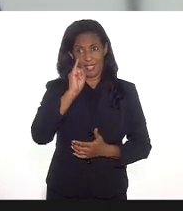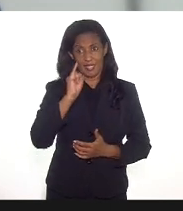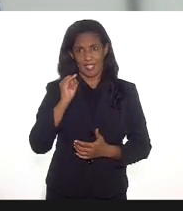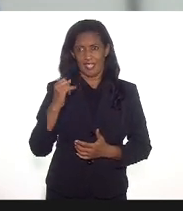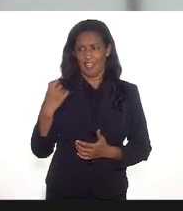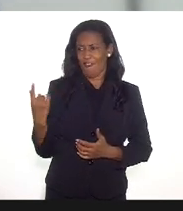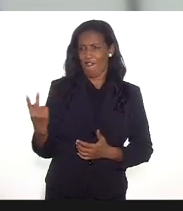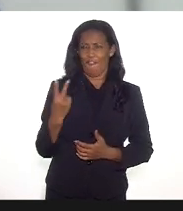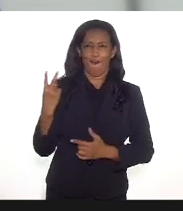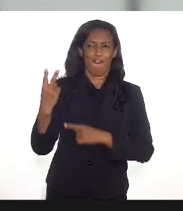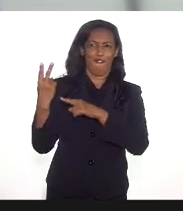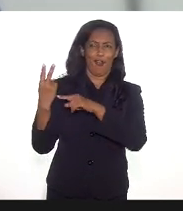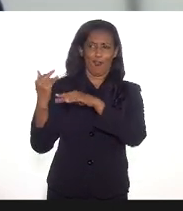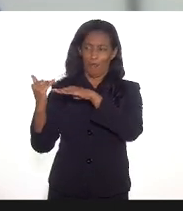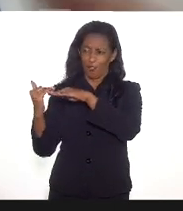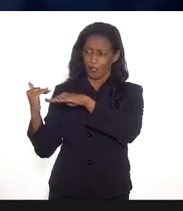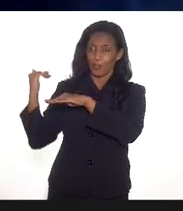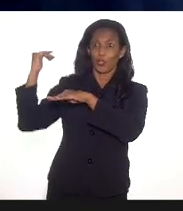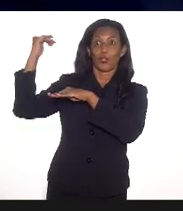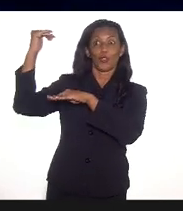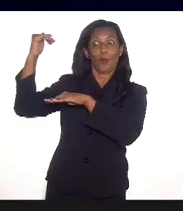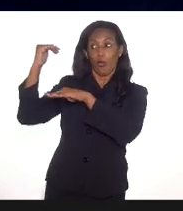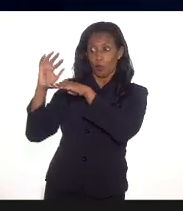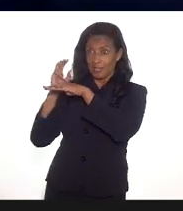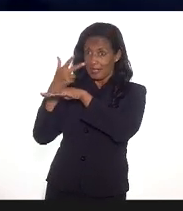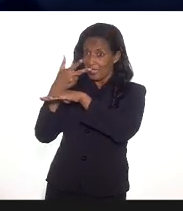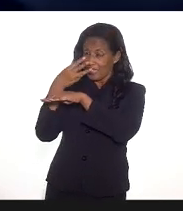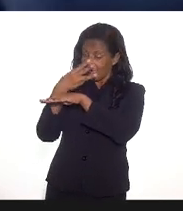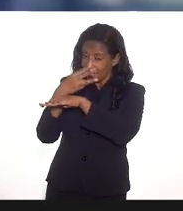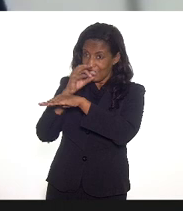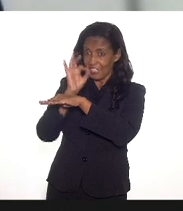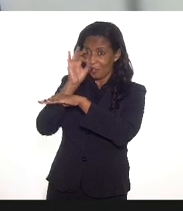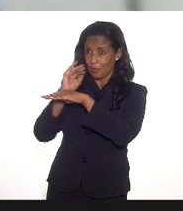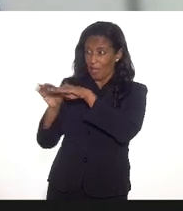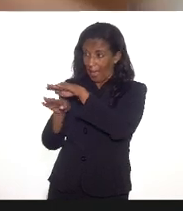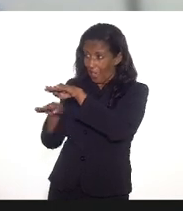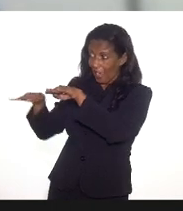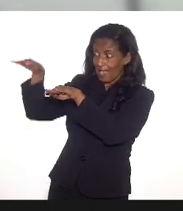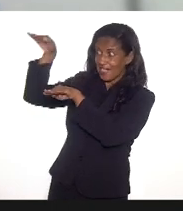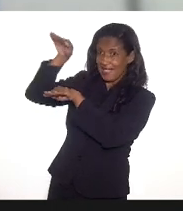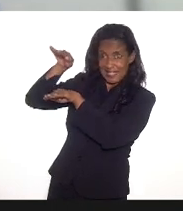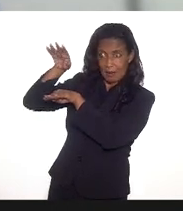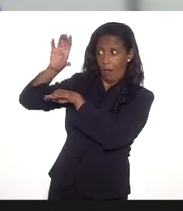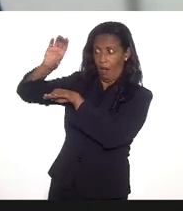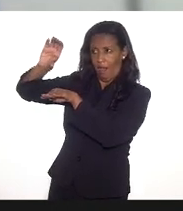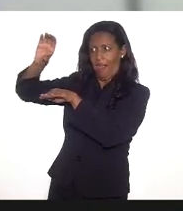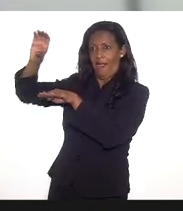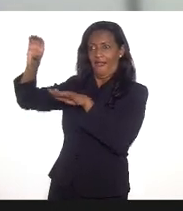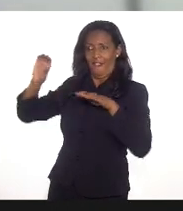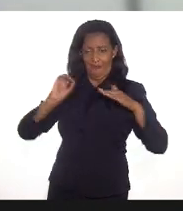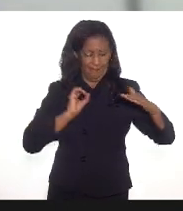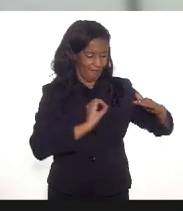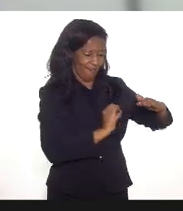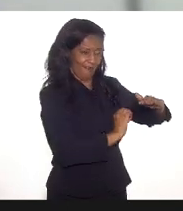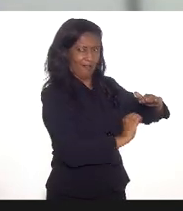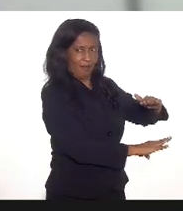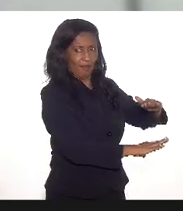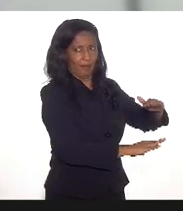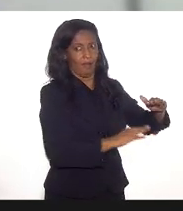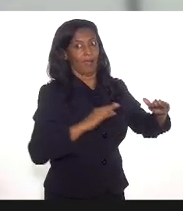superar, 30% do que superar irá para o Fundo Soberano. Então, não